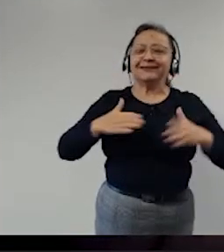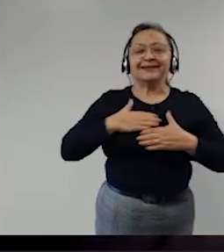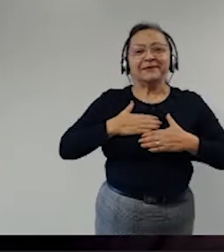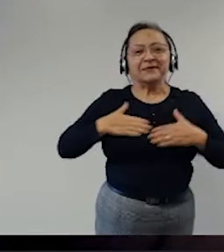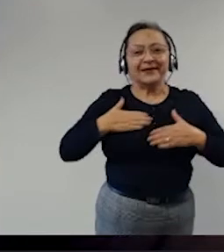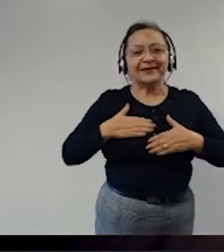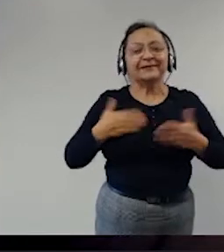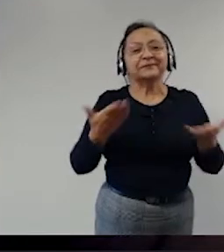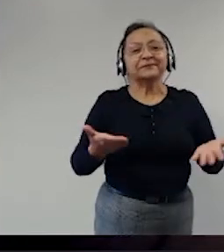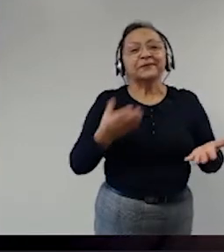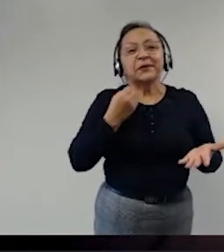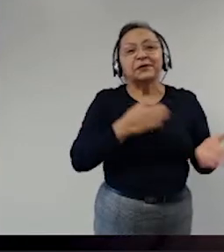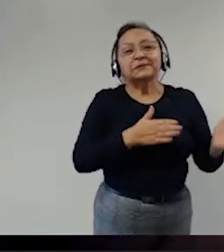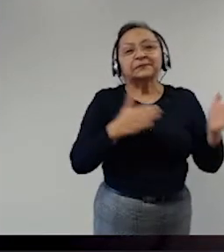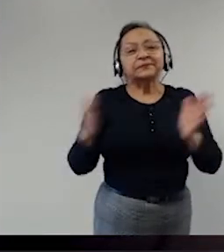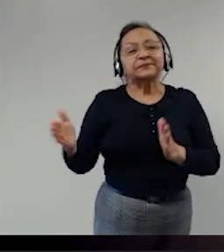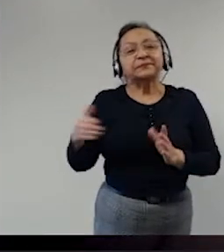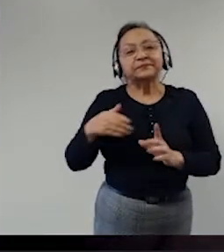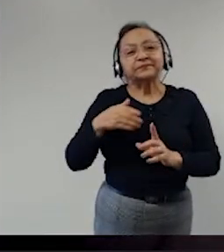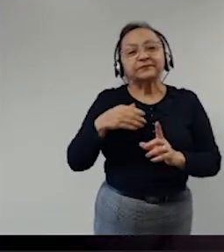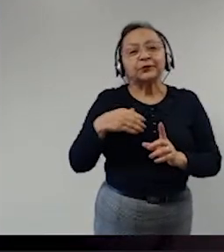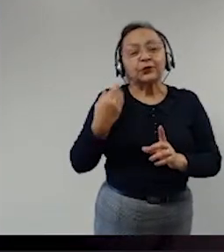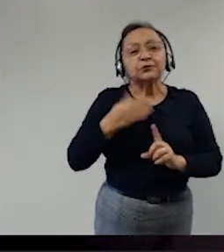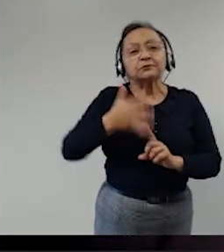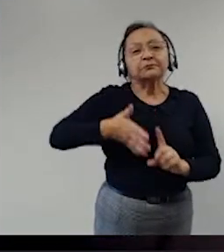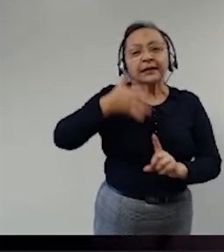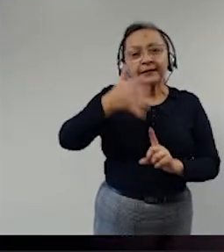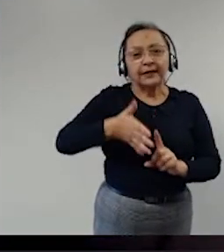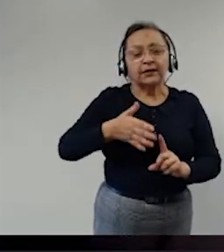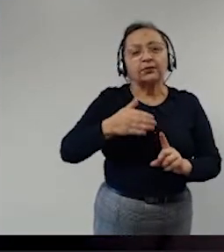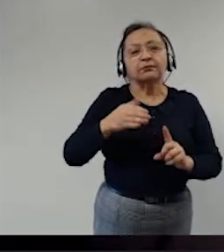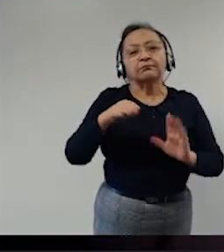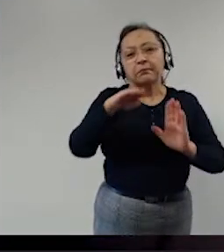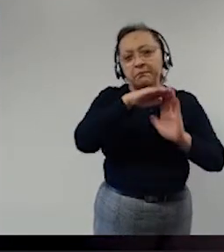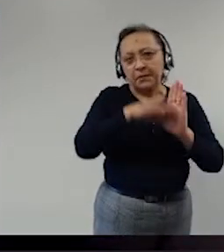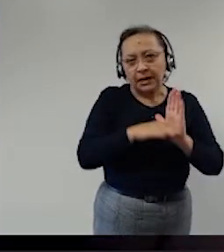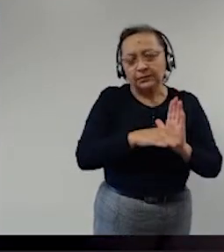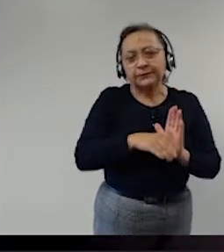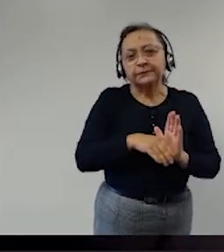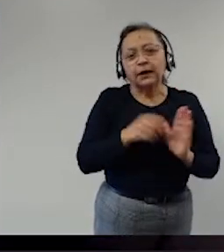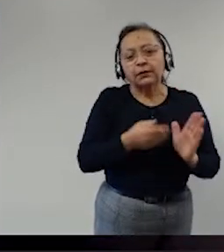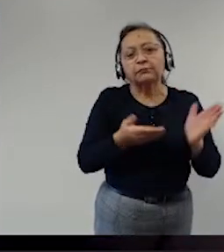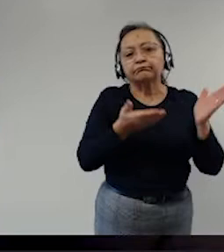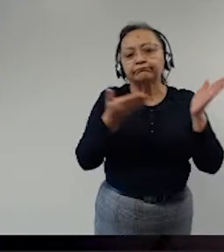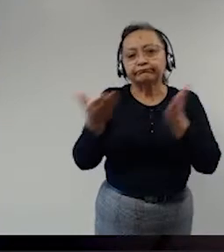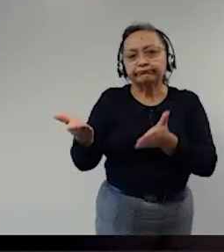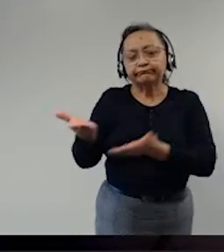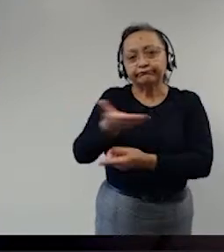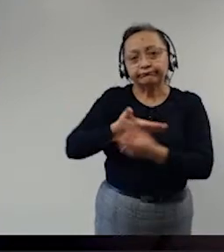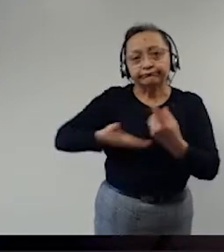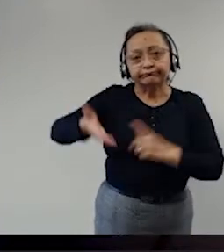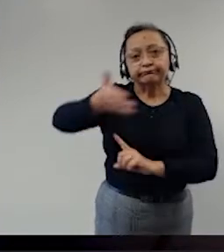Bom, seguindo aqui com o nosso painel, passo a palavra para o nosso ilustre